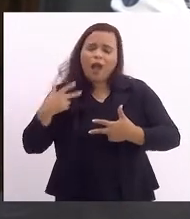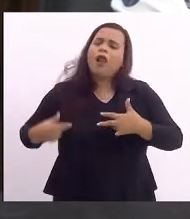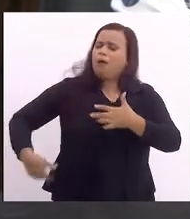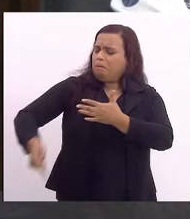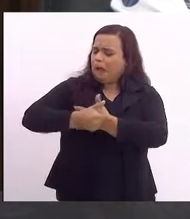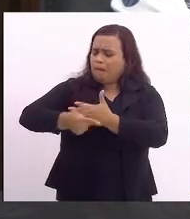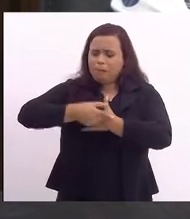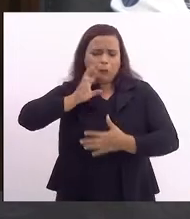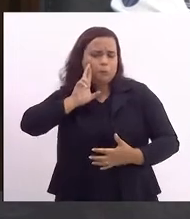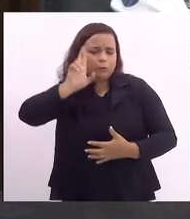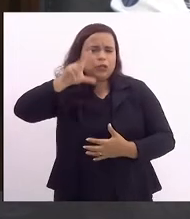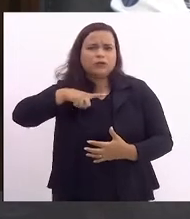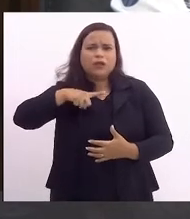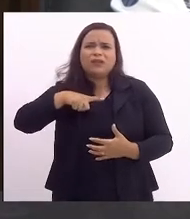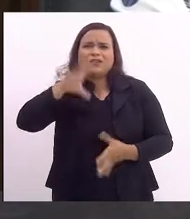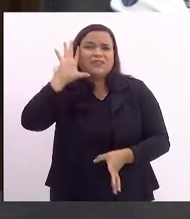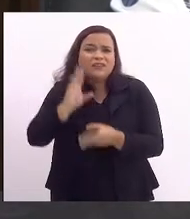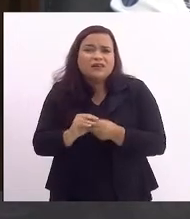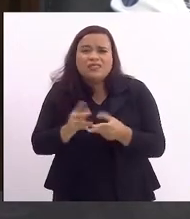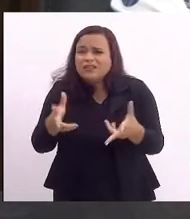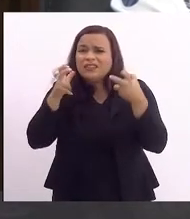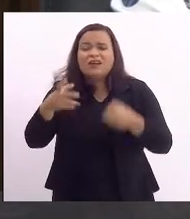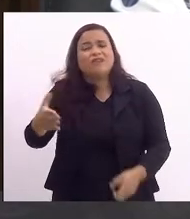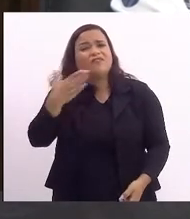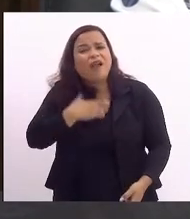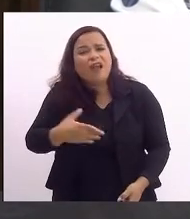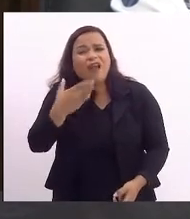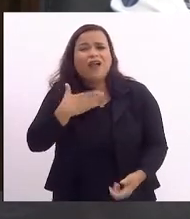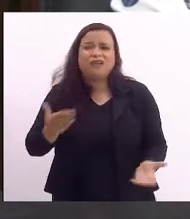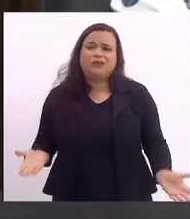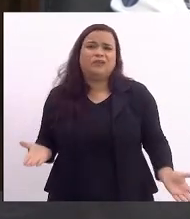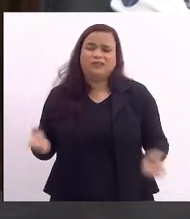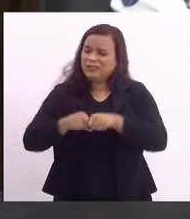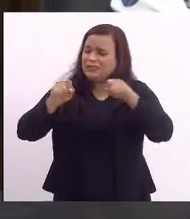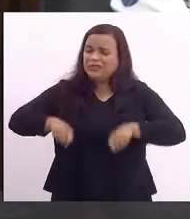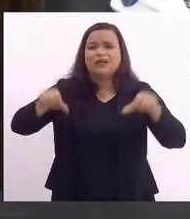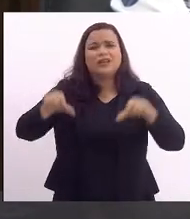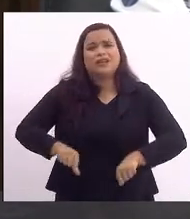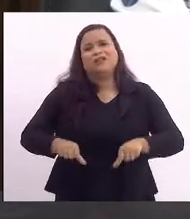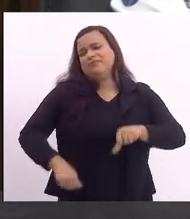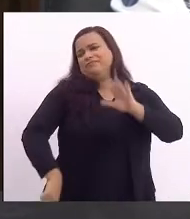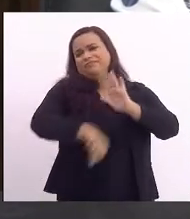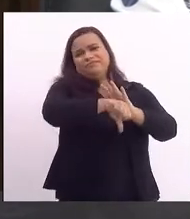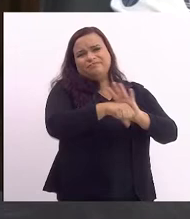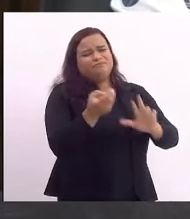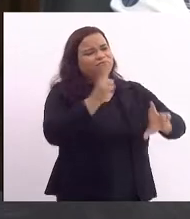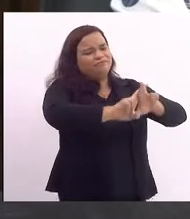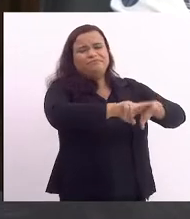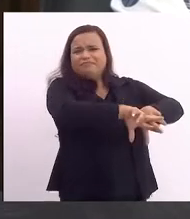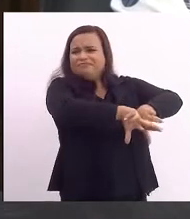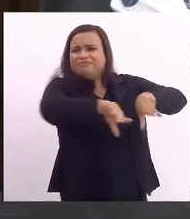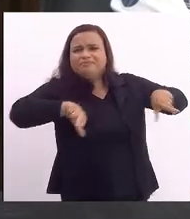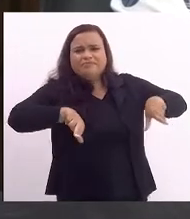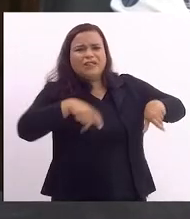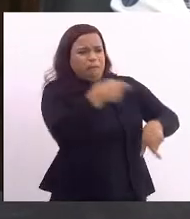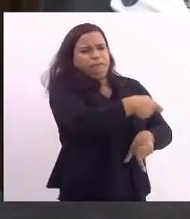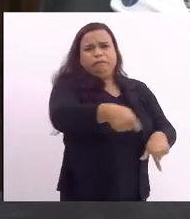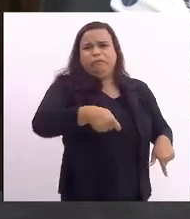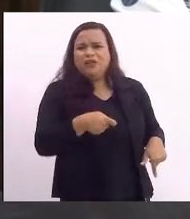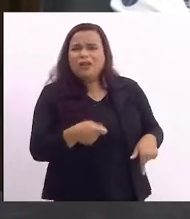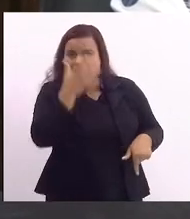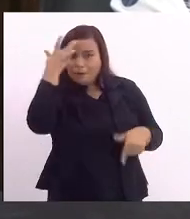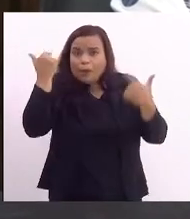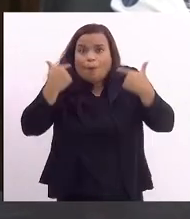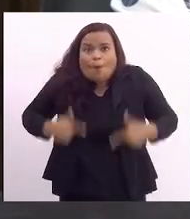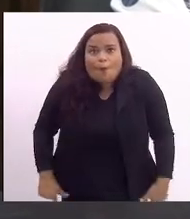papel falho, porque o que a gente vê aqui é a falência desse sistema. Prisões arbitrárias, cada vez mais. Inocentes na cadeia,